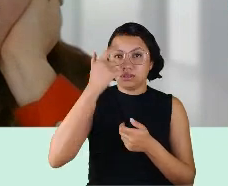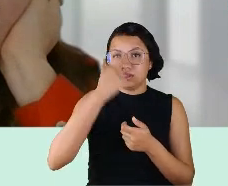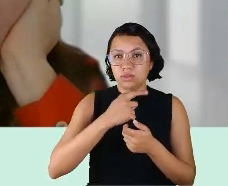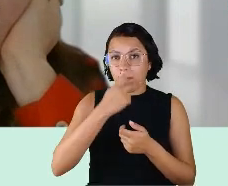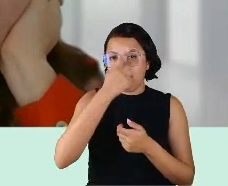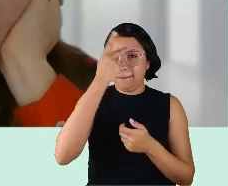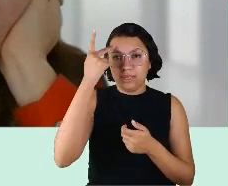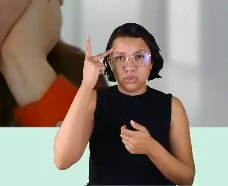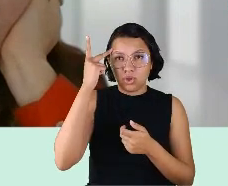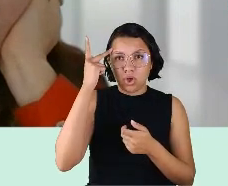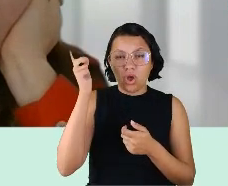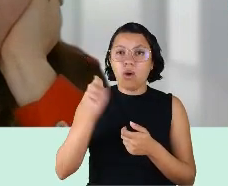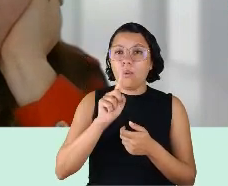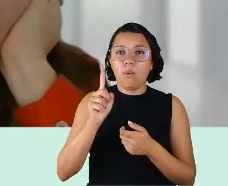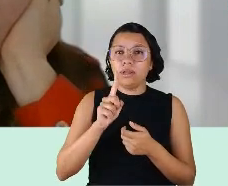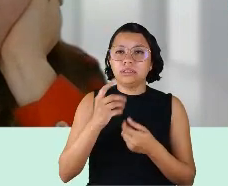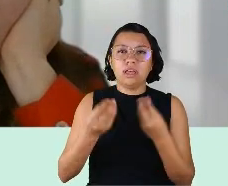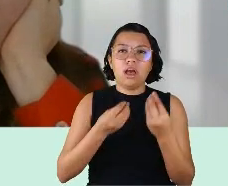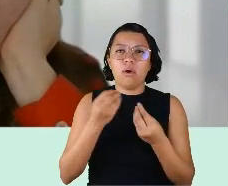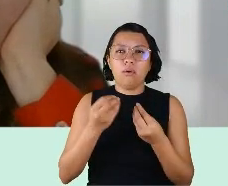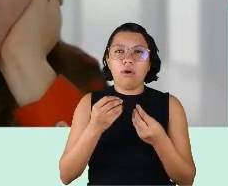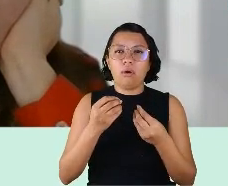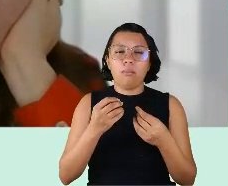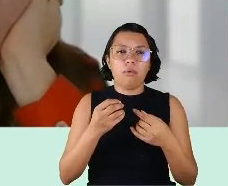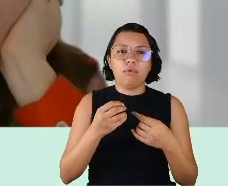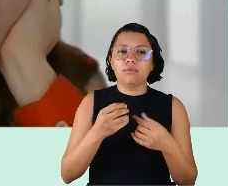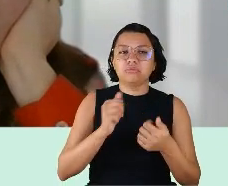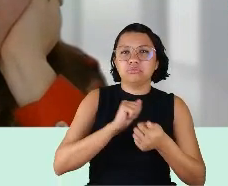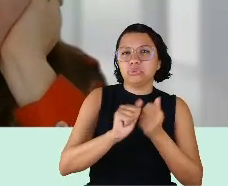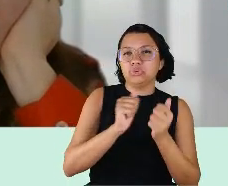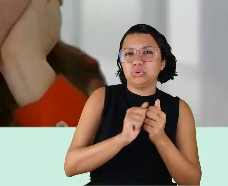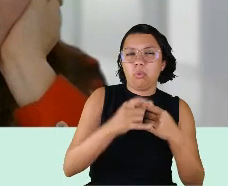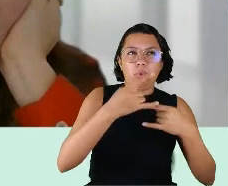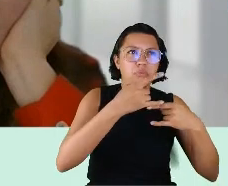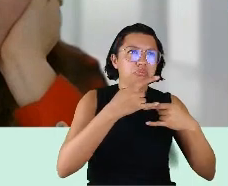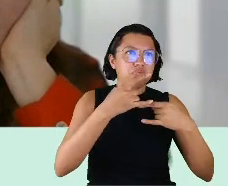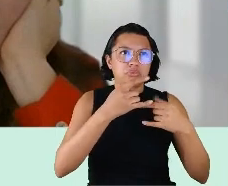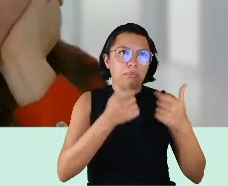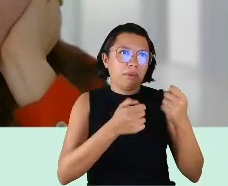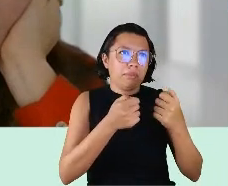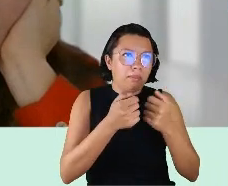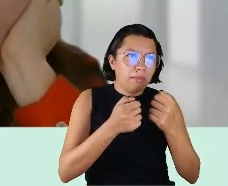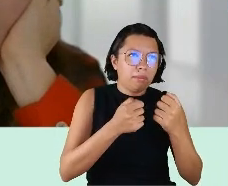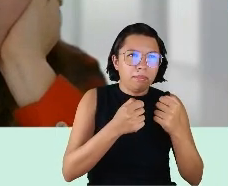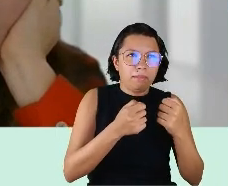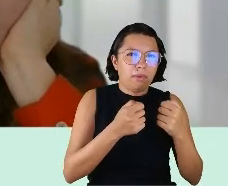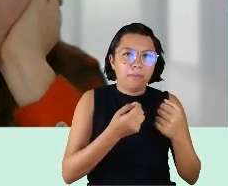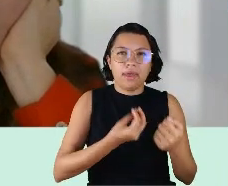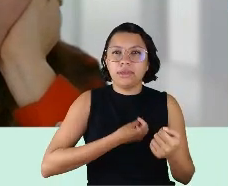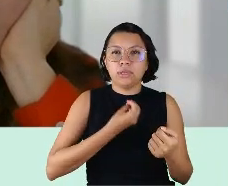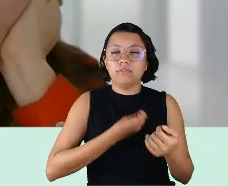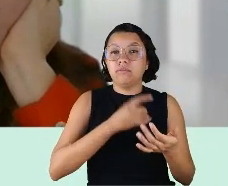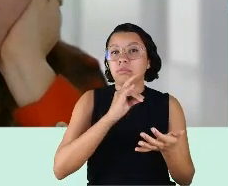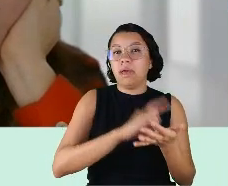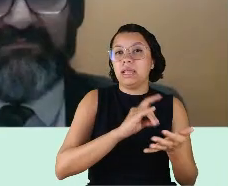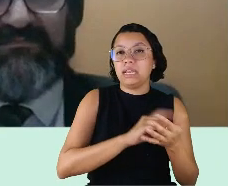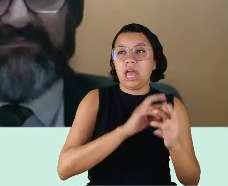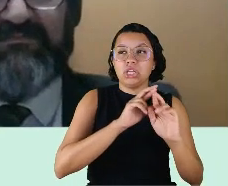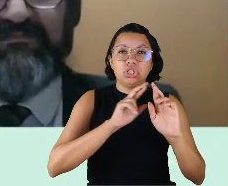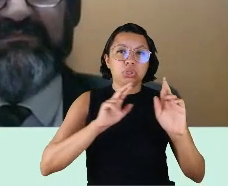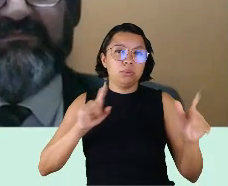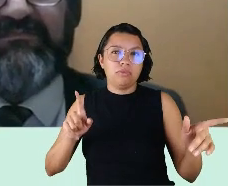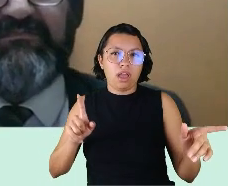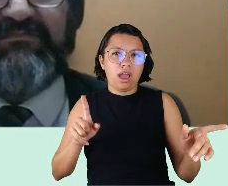como pessoas, né? Não como videogamers, né? Ou gamers, né? Que vivem uma realidade paralela, né?